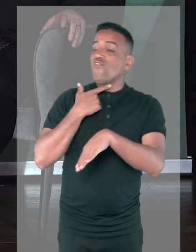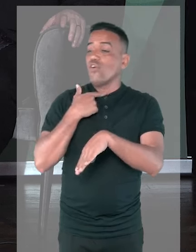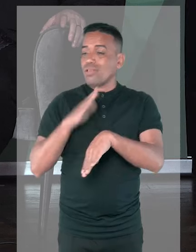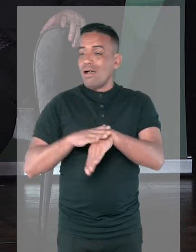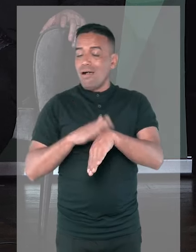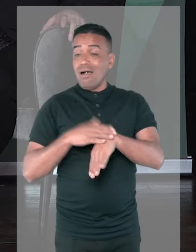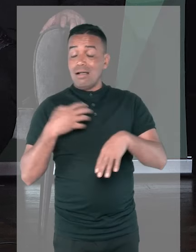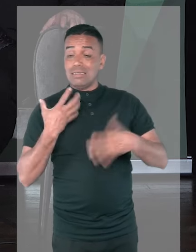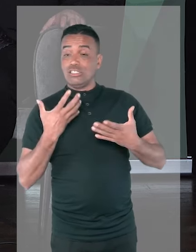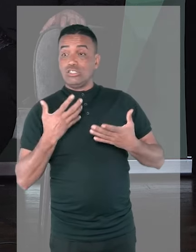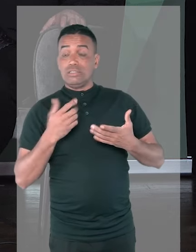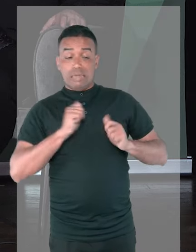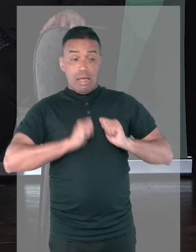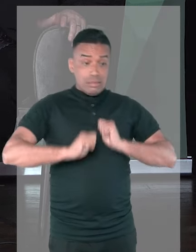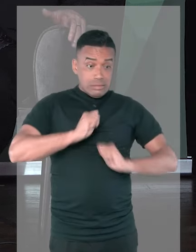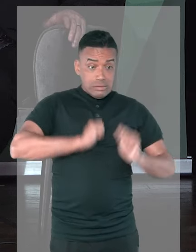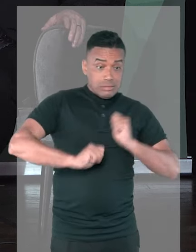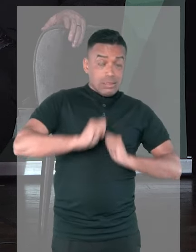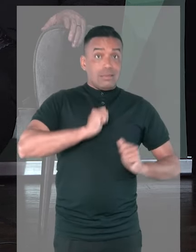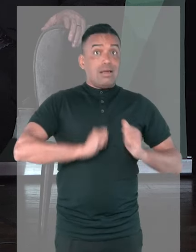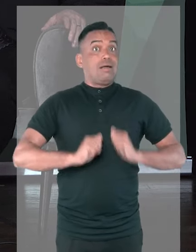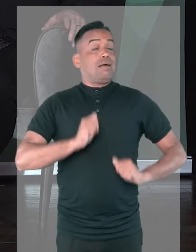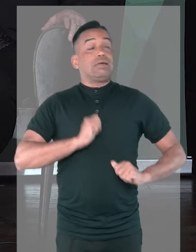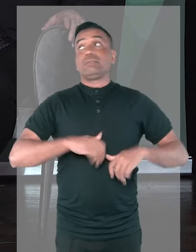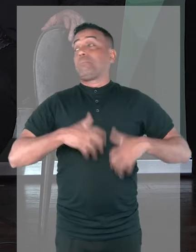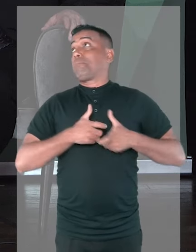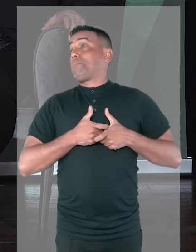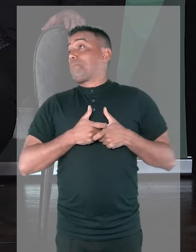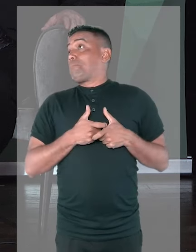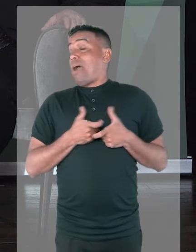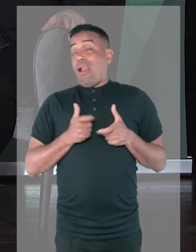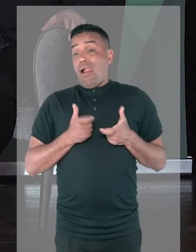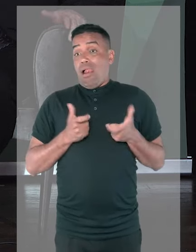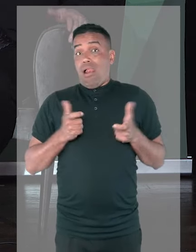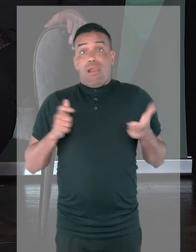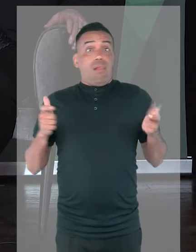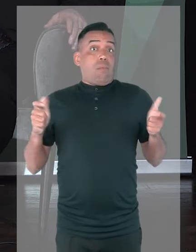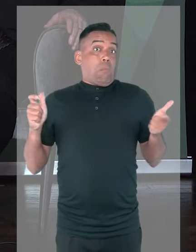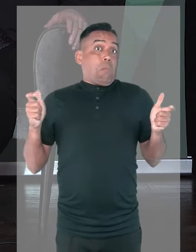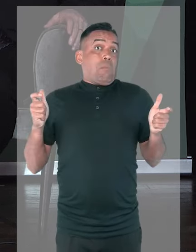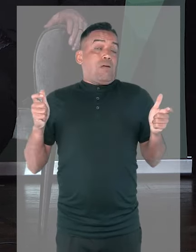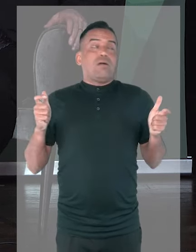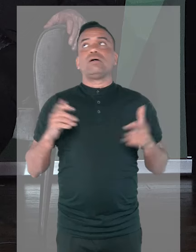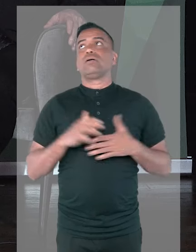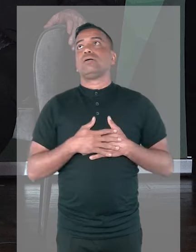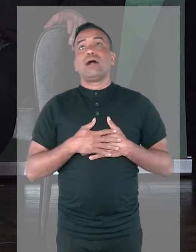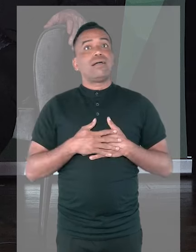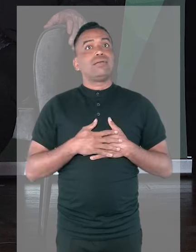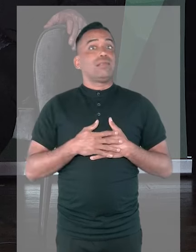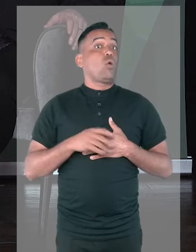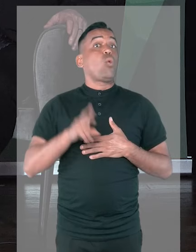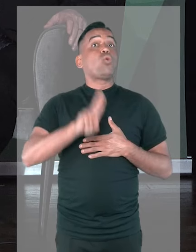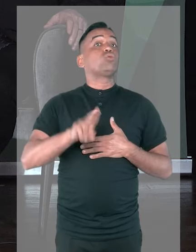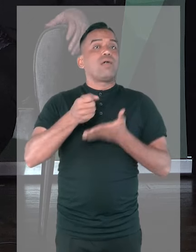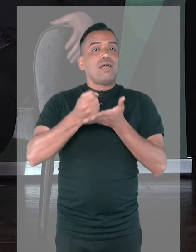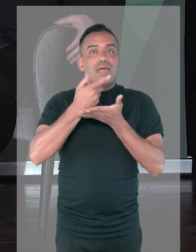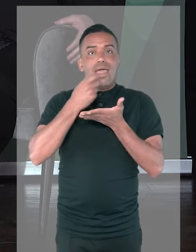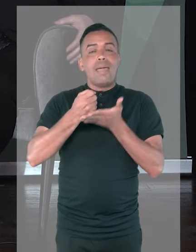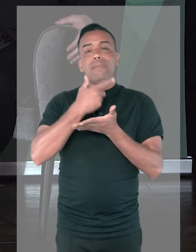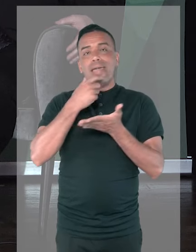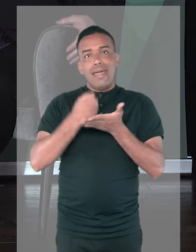ansiedade, fazem com que a gente se sinta cada vez mais ansioso e, portanto, consuma ansiolíticos e outros